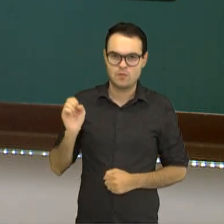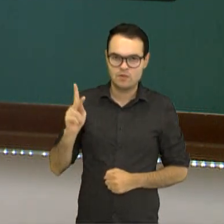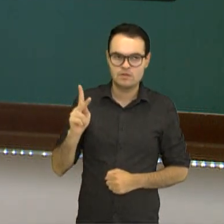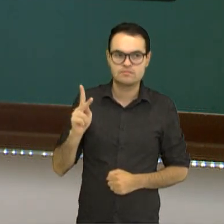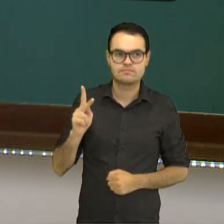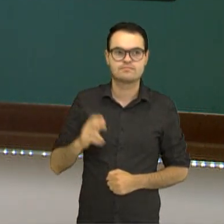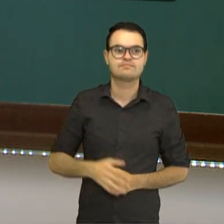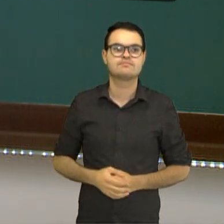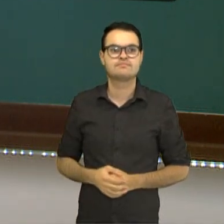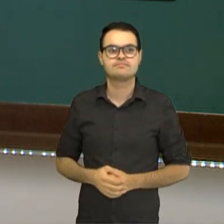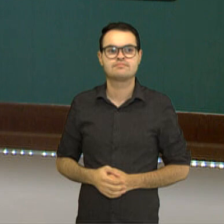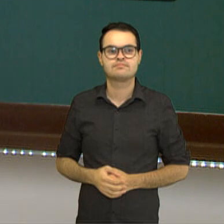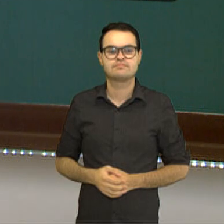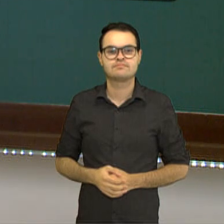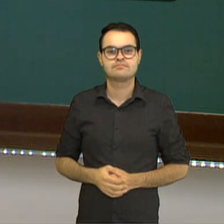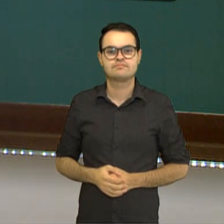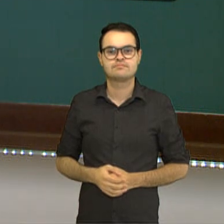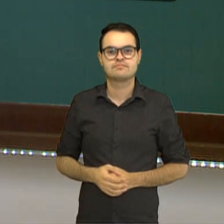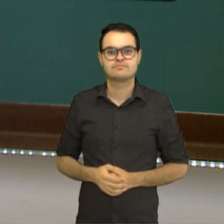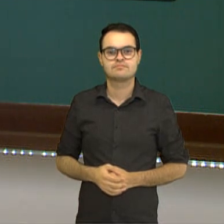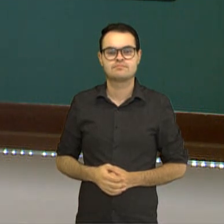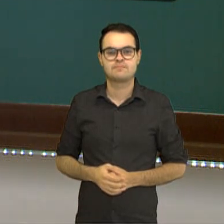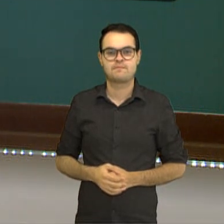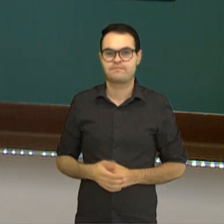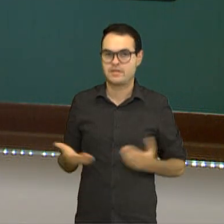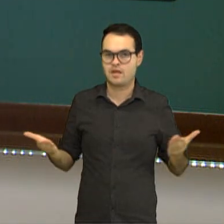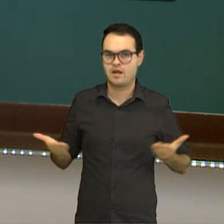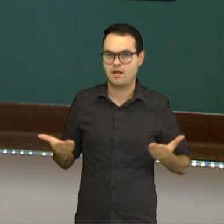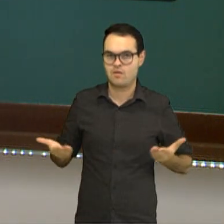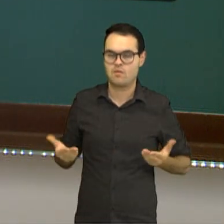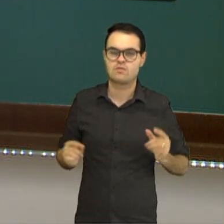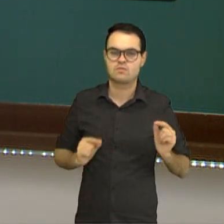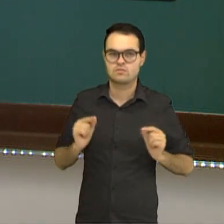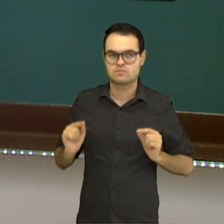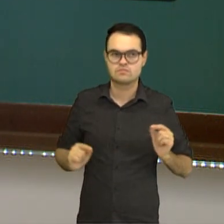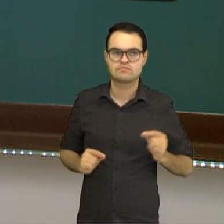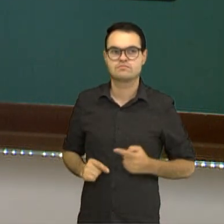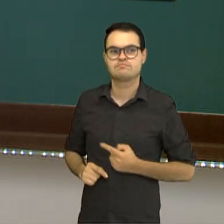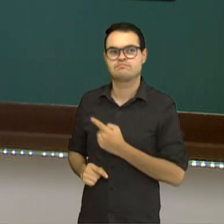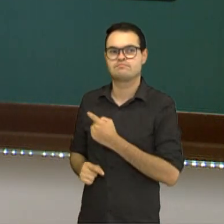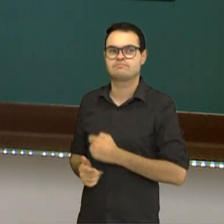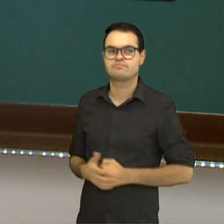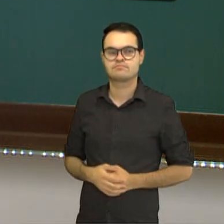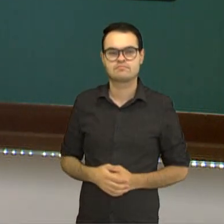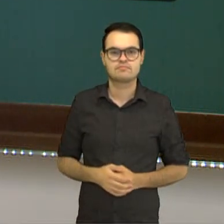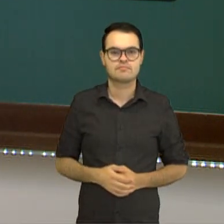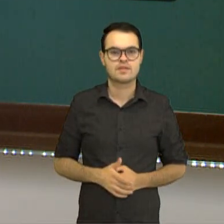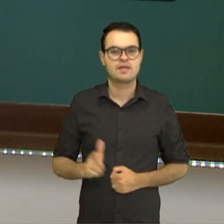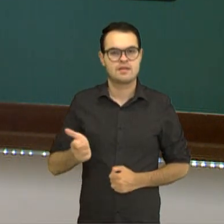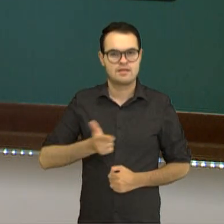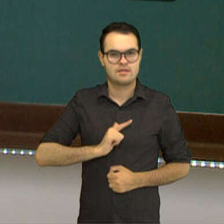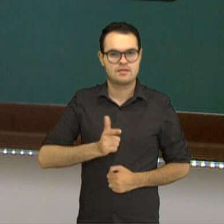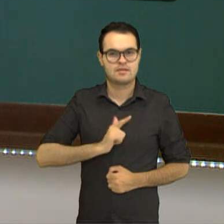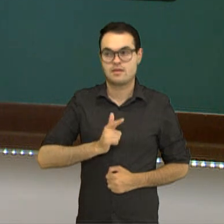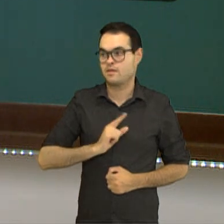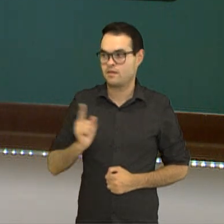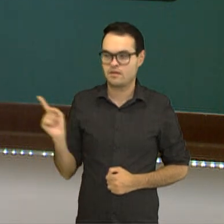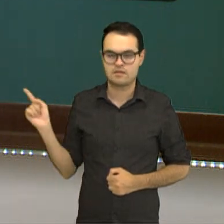things, ok, gente? Very good. So, nós temos aqui,